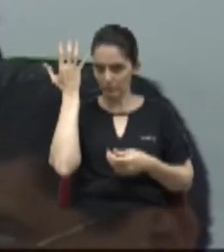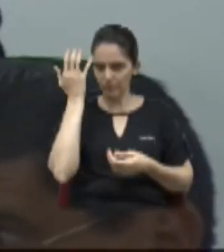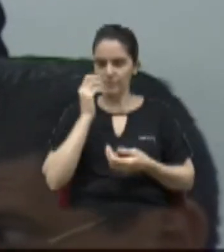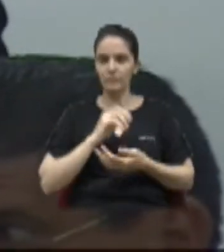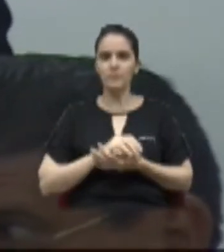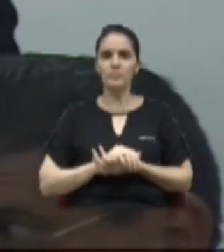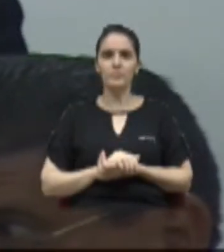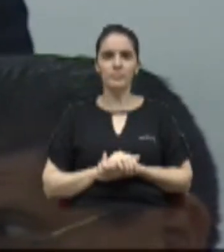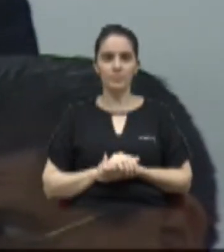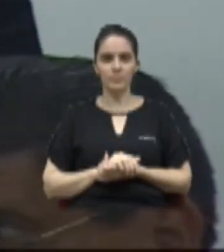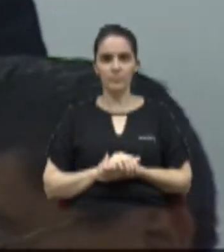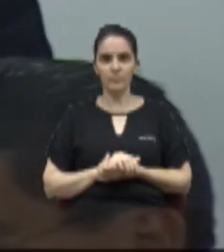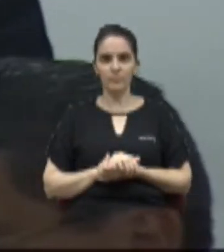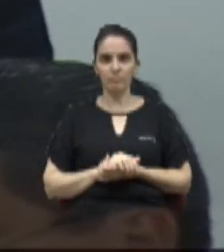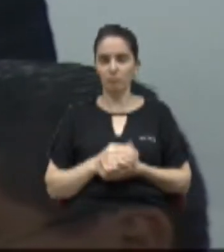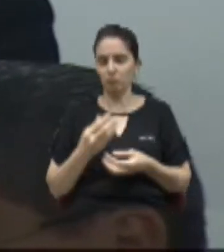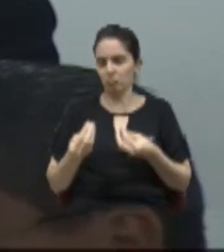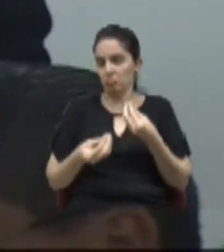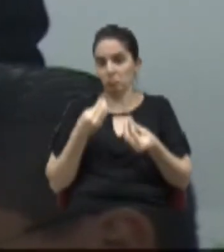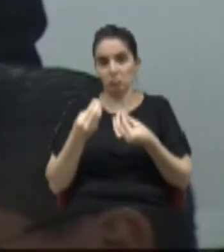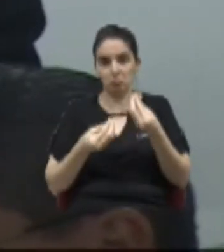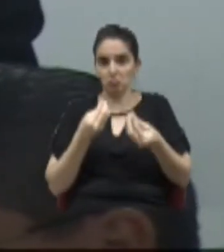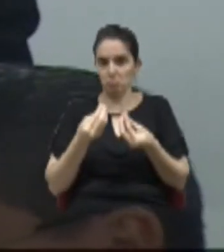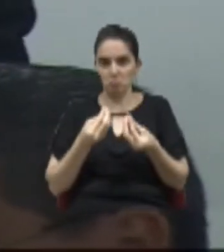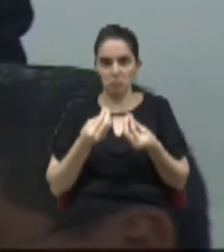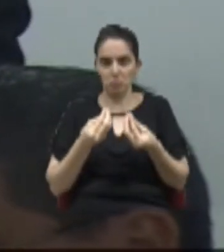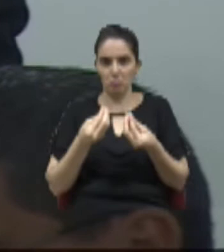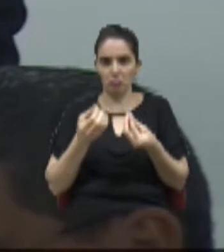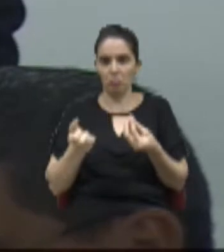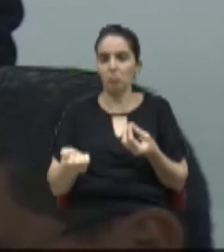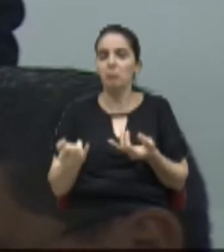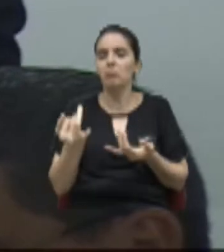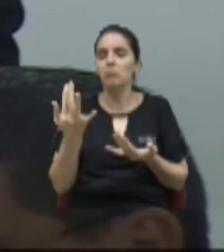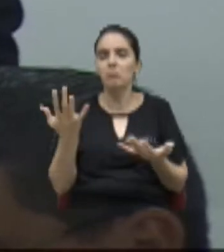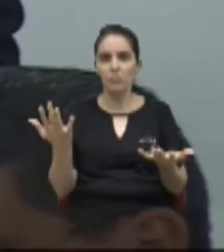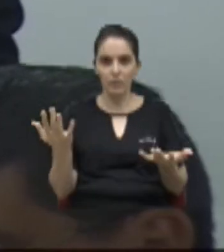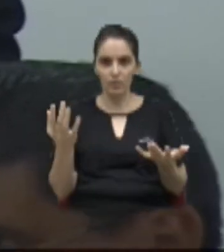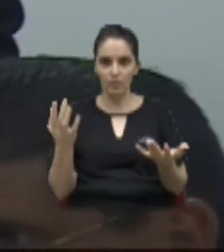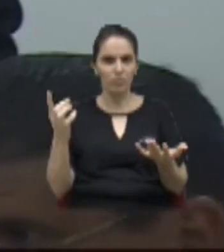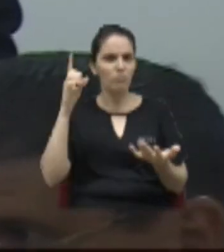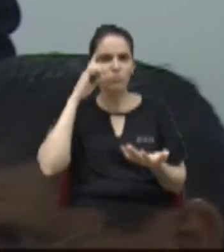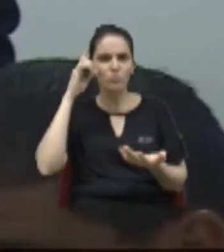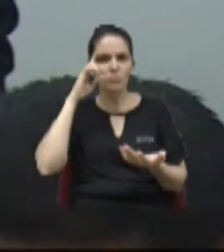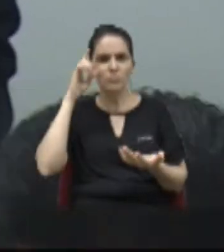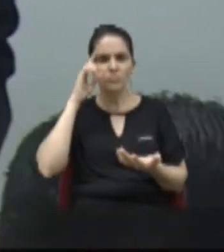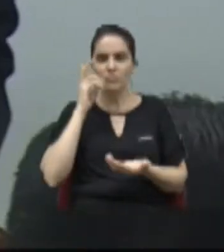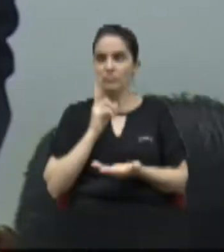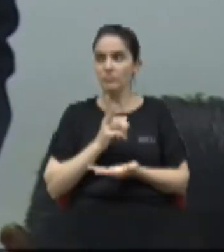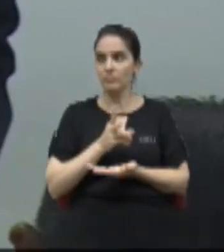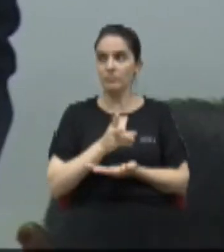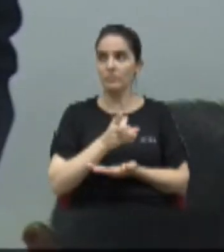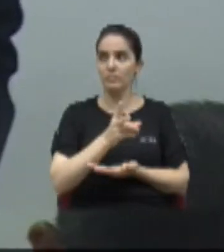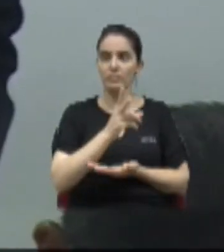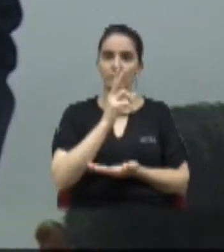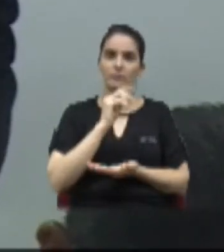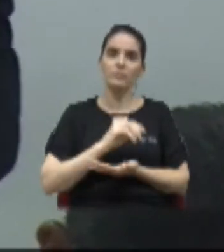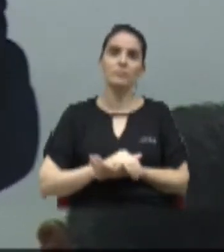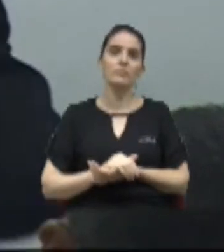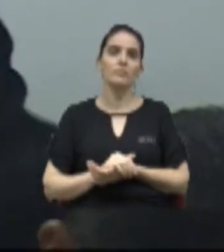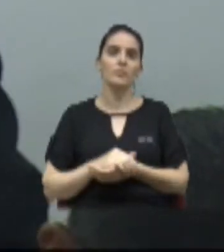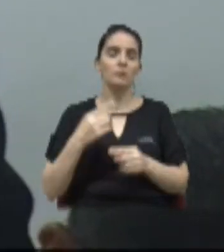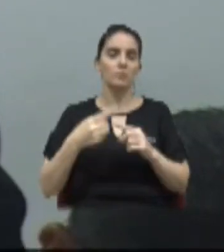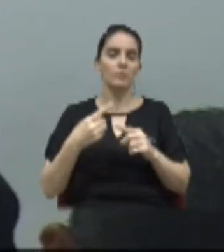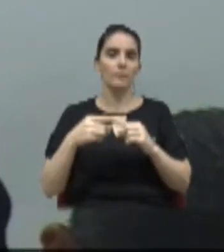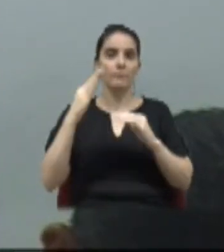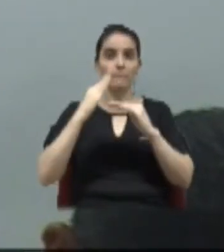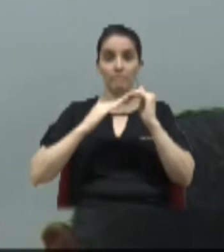que talvez não consiga numerá-las todas, mas no dia a dia da profissão, durante esses 20